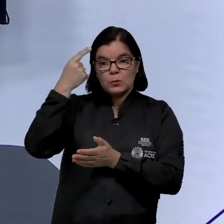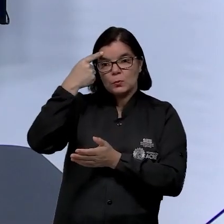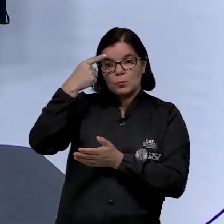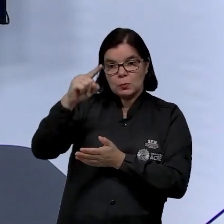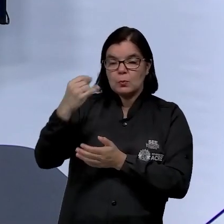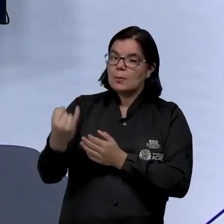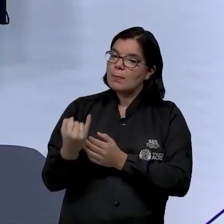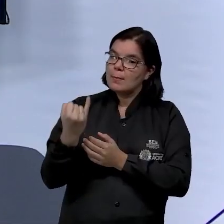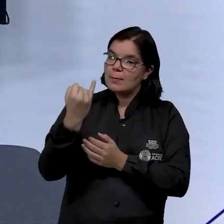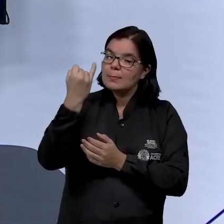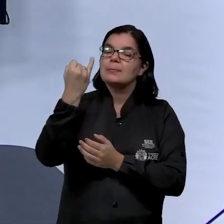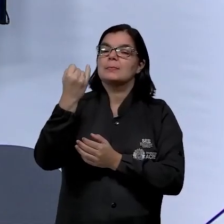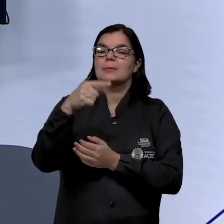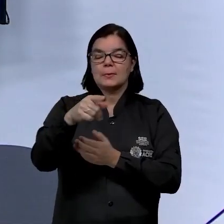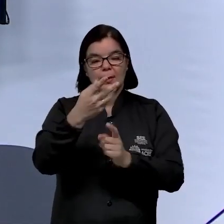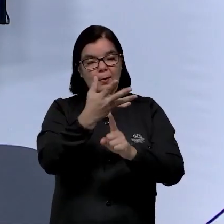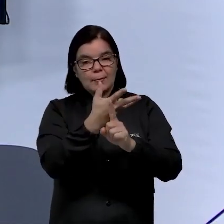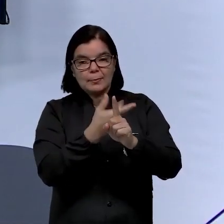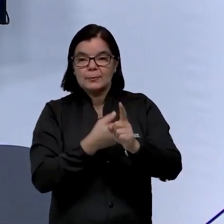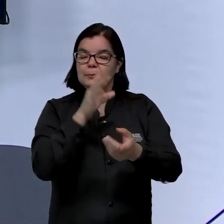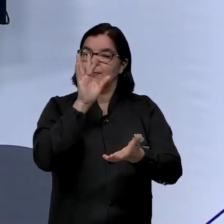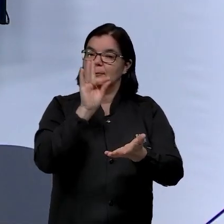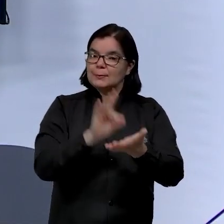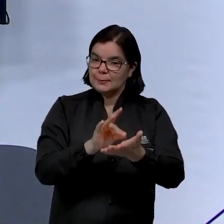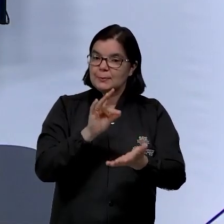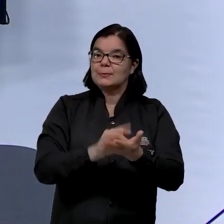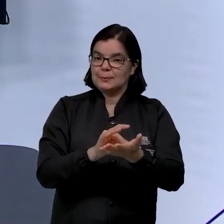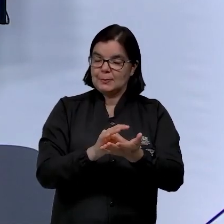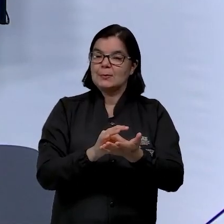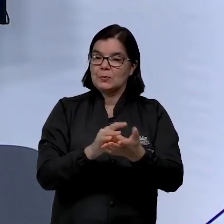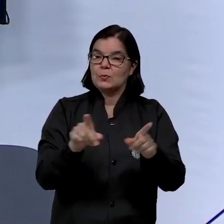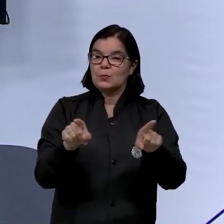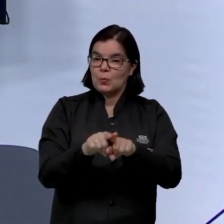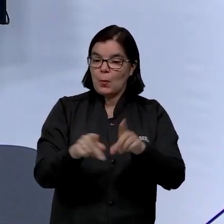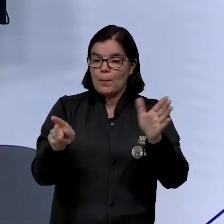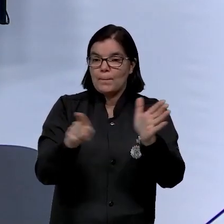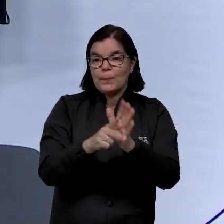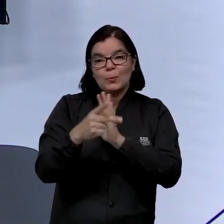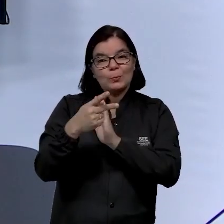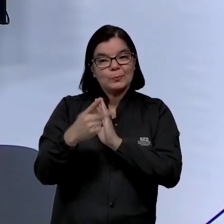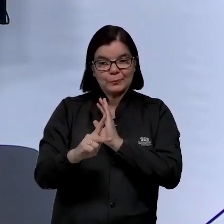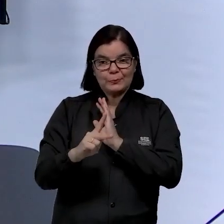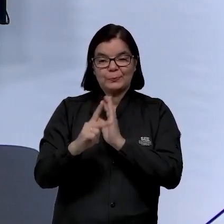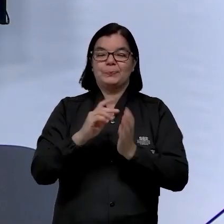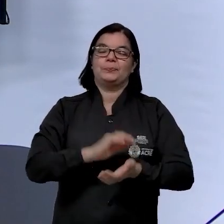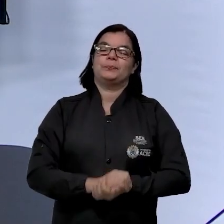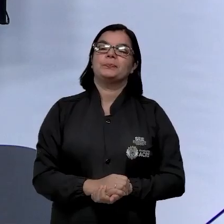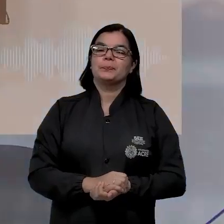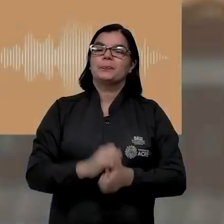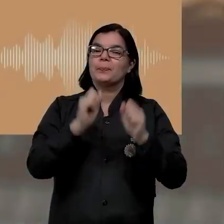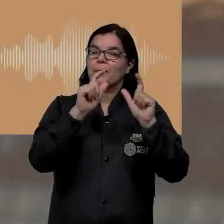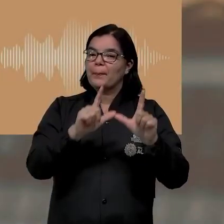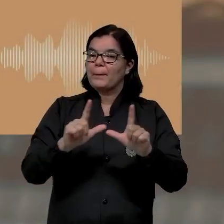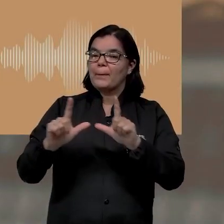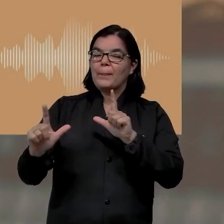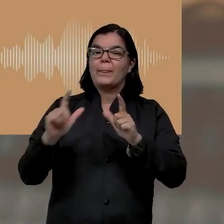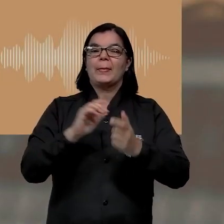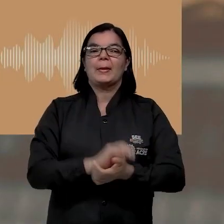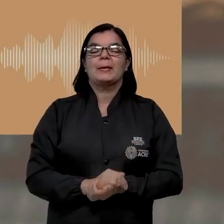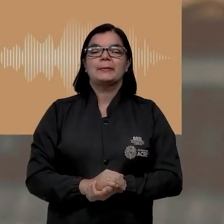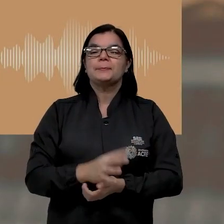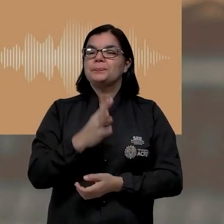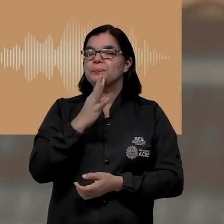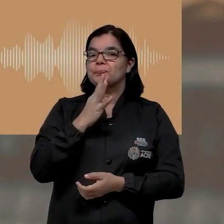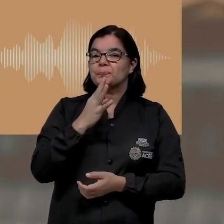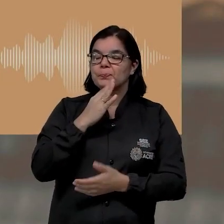muito importante para que a sua obra seja, de fato, patenteada como sua. Vamos para a tela novamente para você